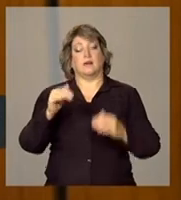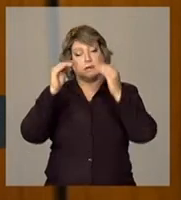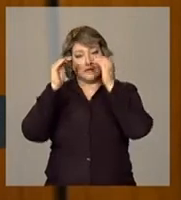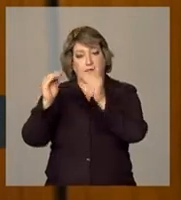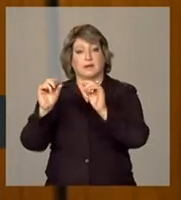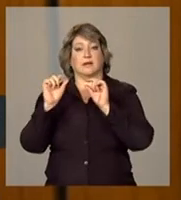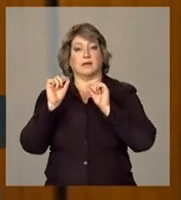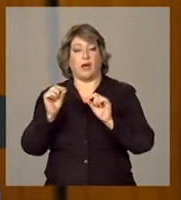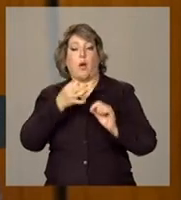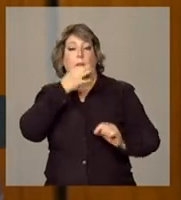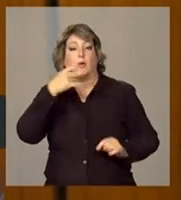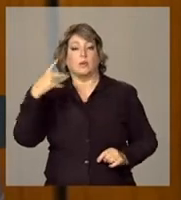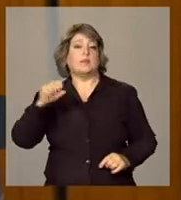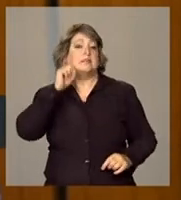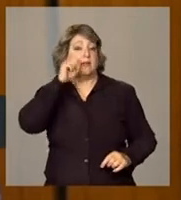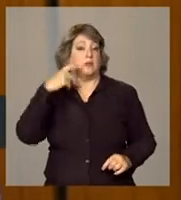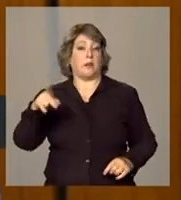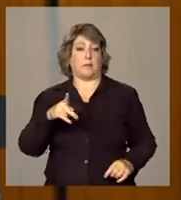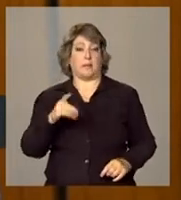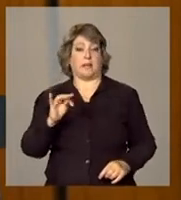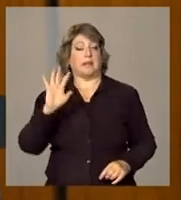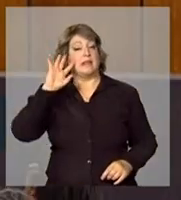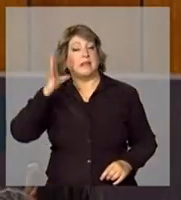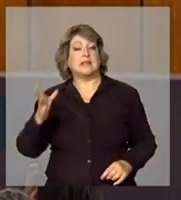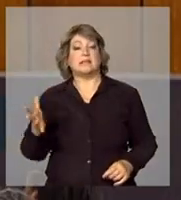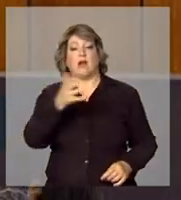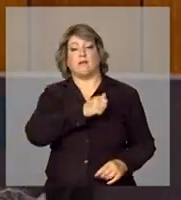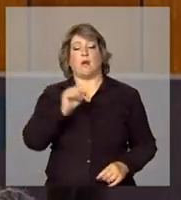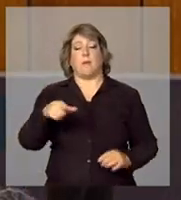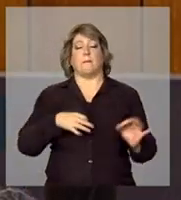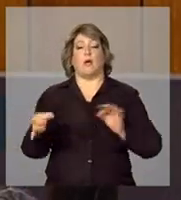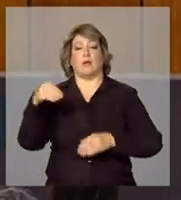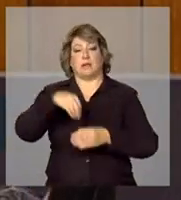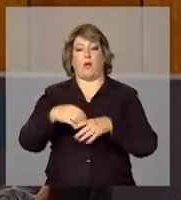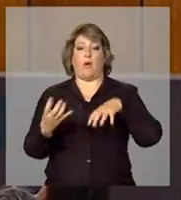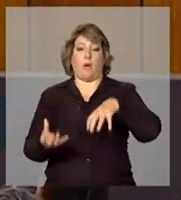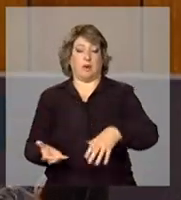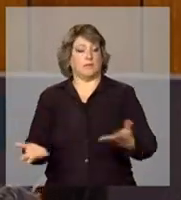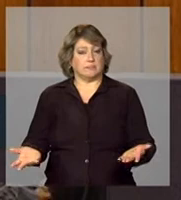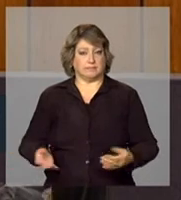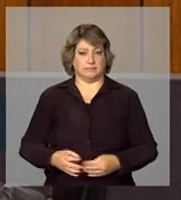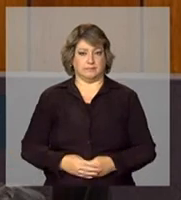do PT de tentar salvar o projeto ainda no Congresso Obrigada